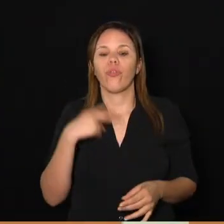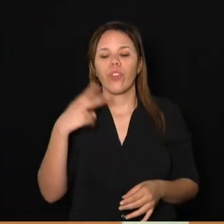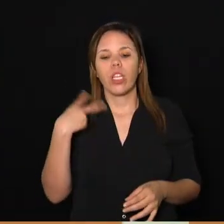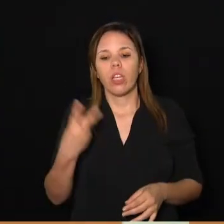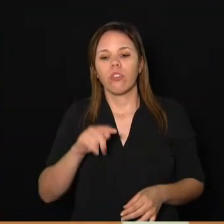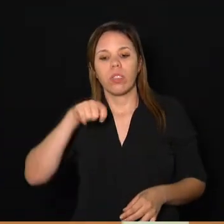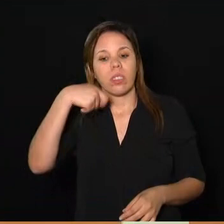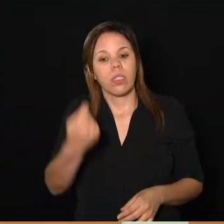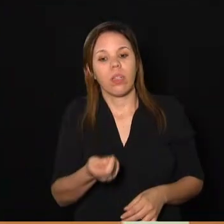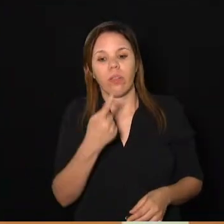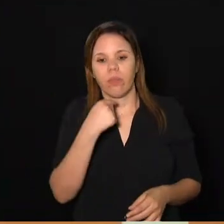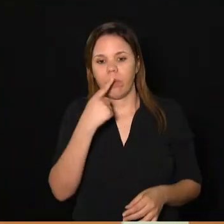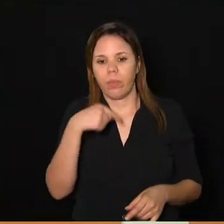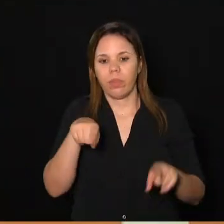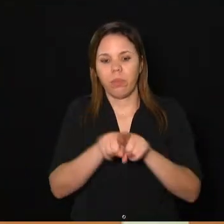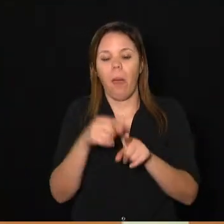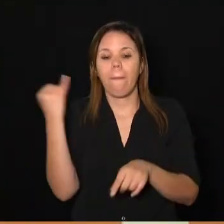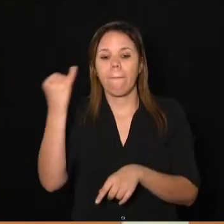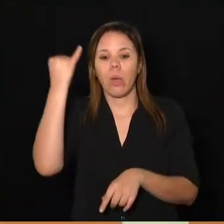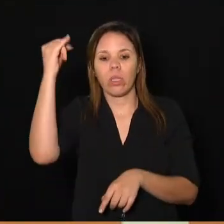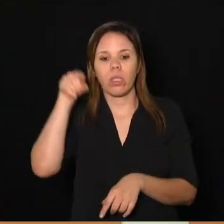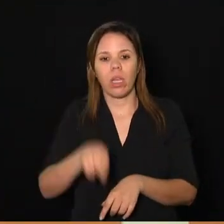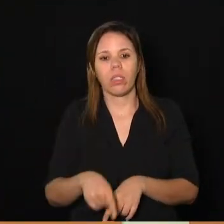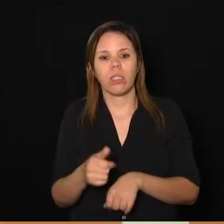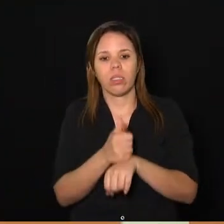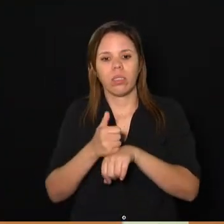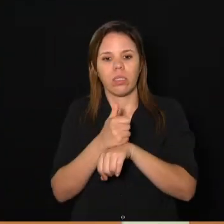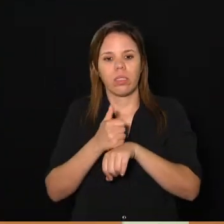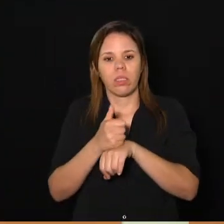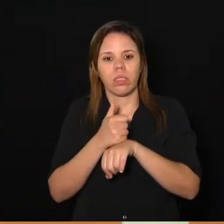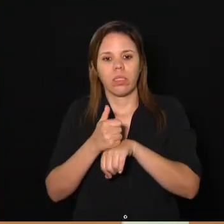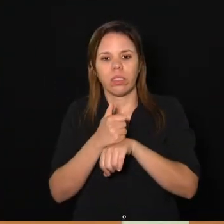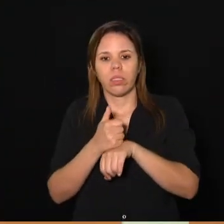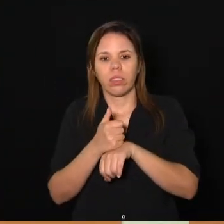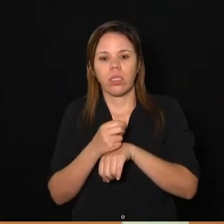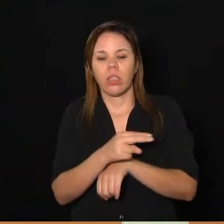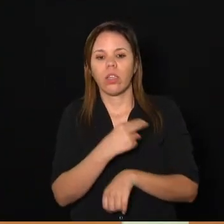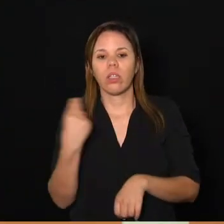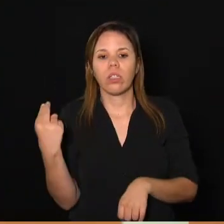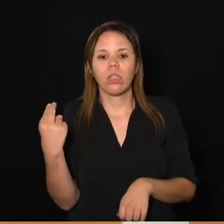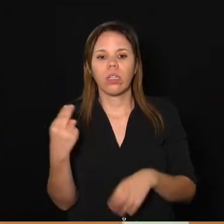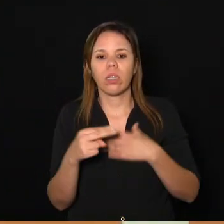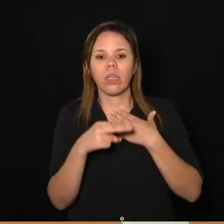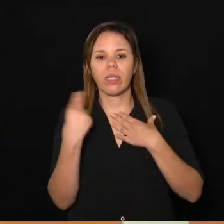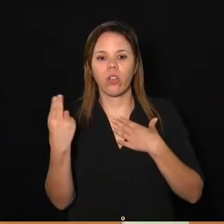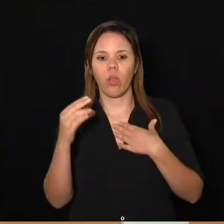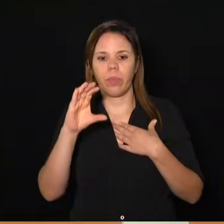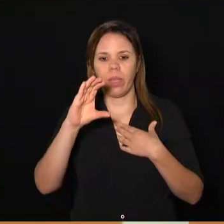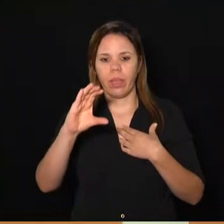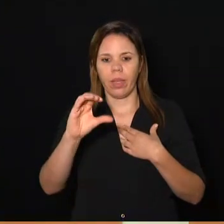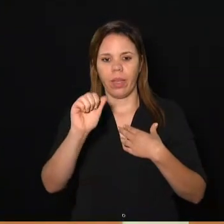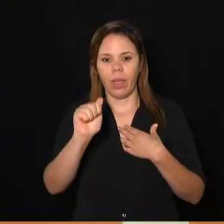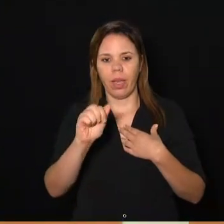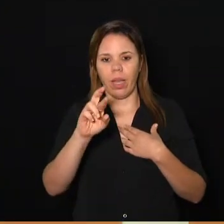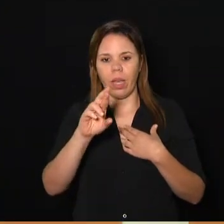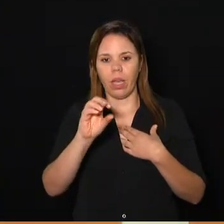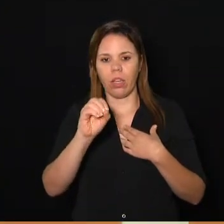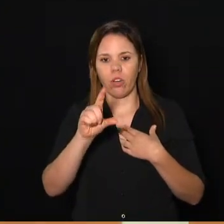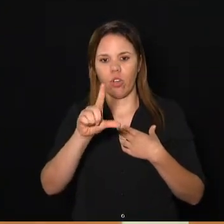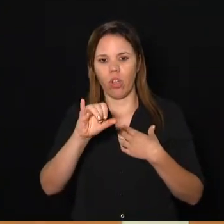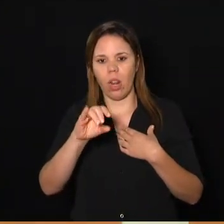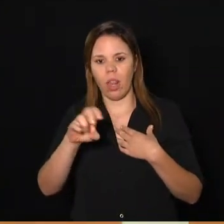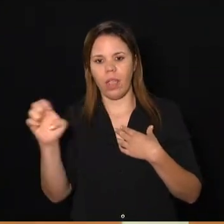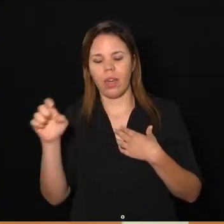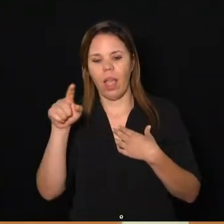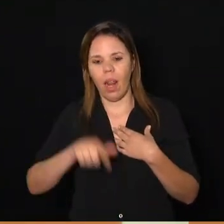importância do optometrista você não se incomoda de se identificar pelo menos Carolina pois não obrigada o servidor aqui da casa